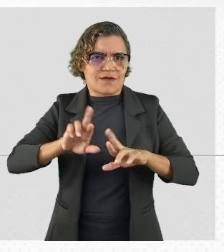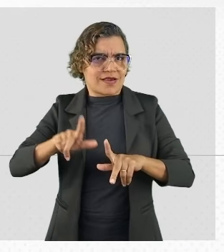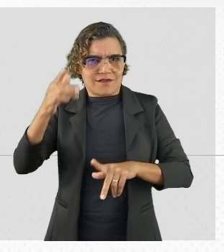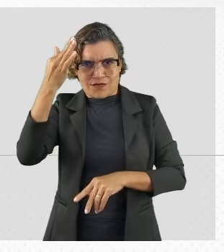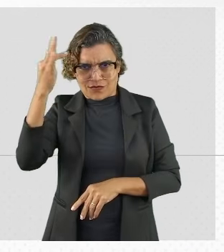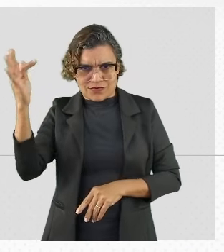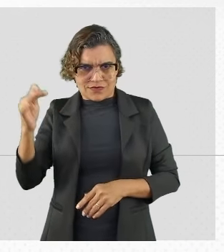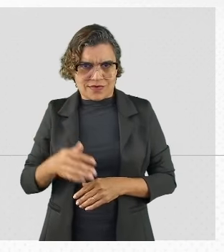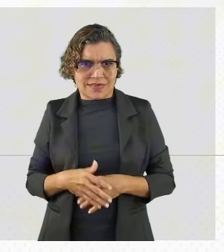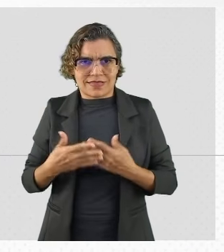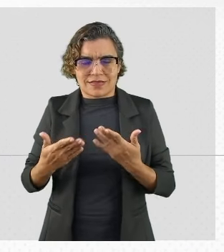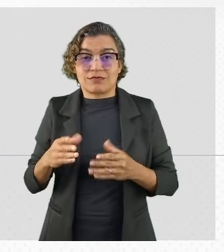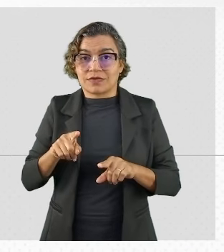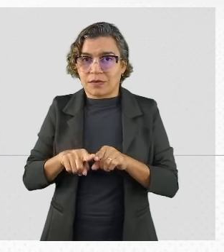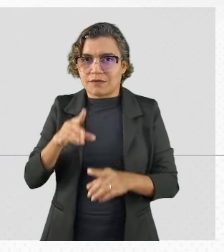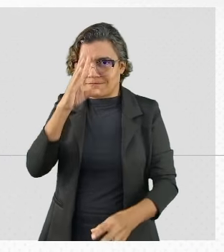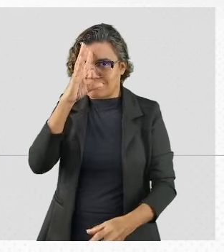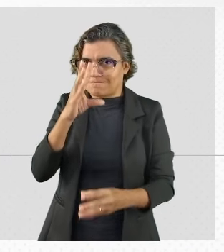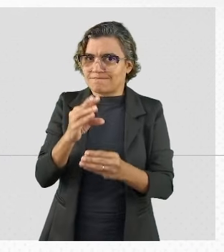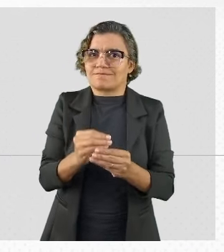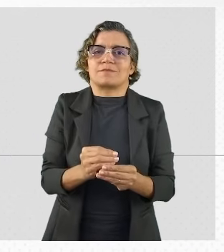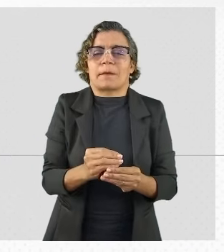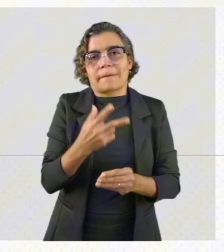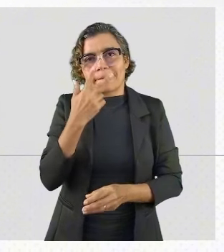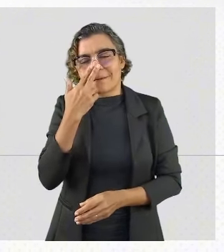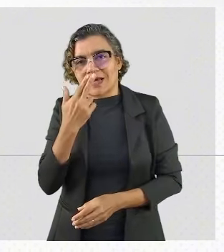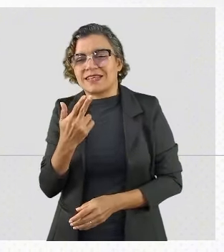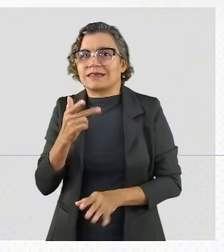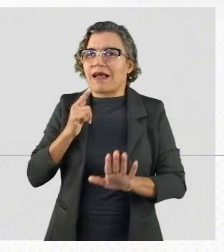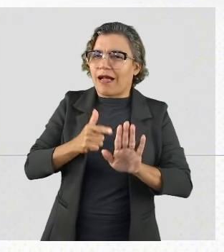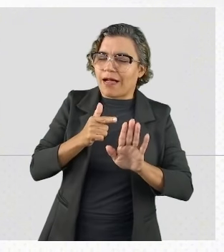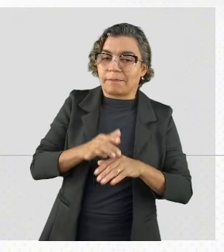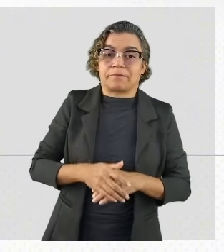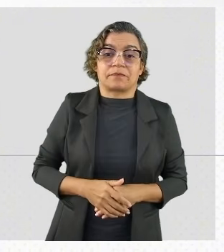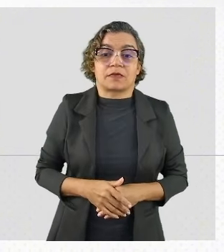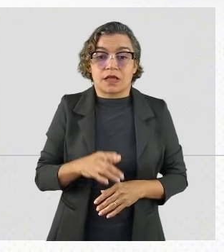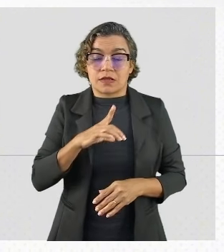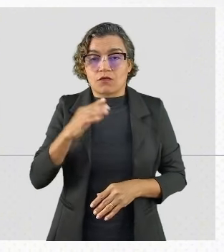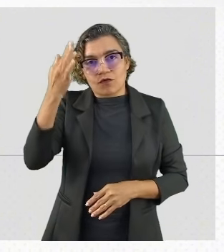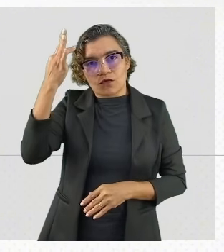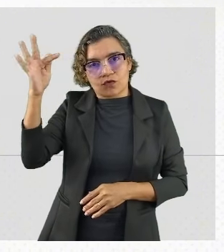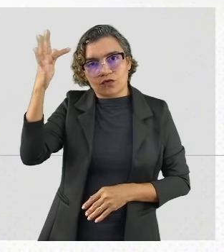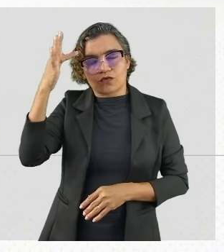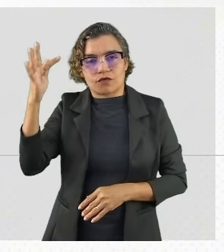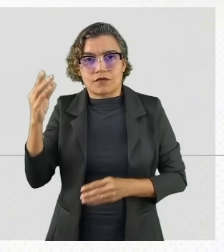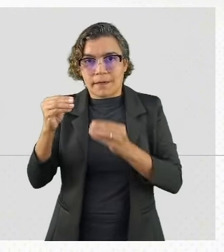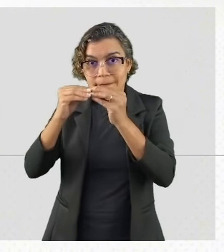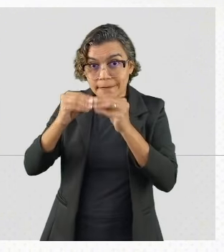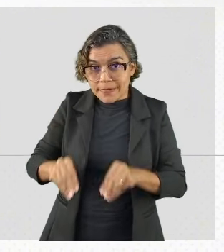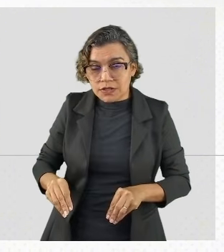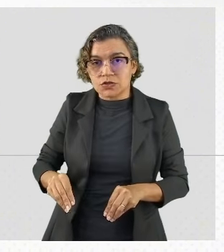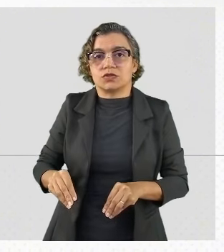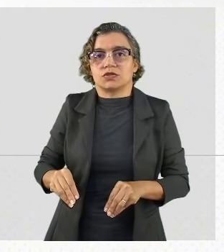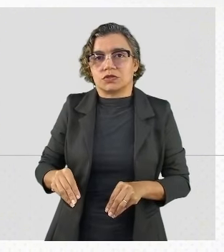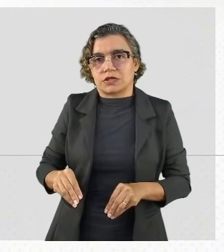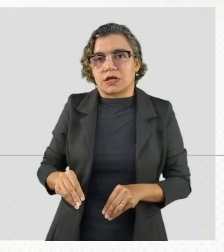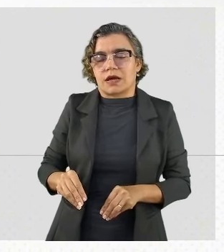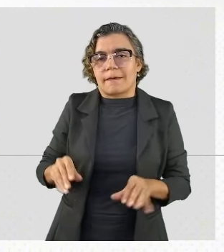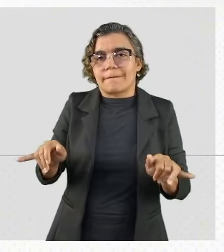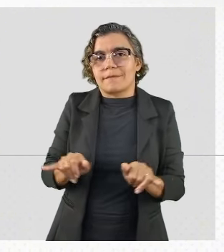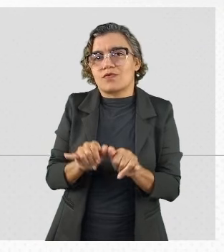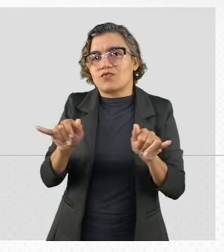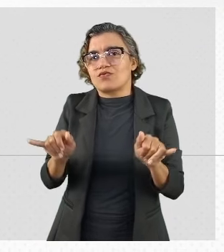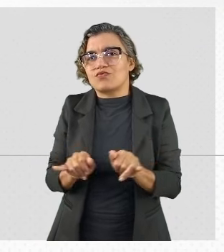Então, ele vai concluir, né, dando uma martelada. A filosofia serve para prejudicar a tolice. Faz da